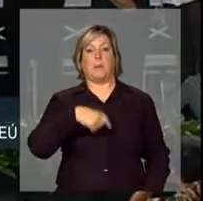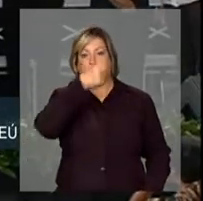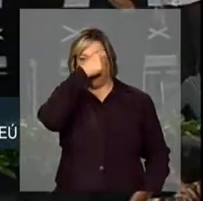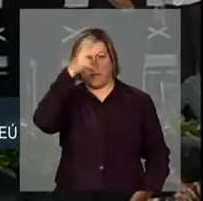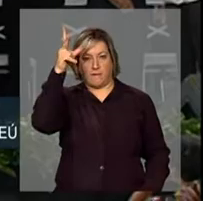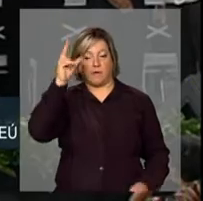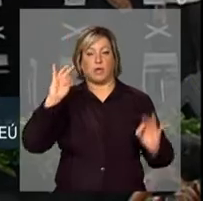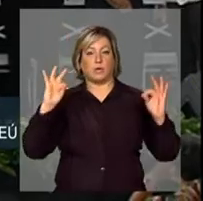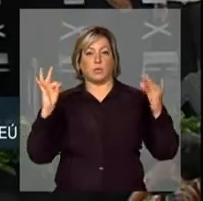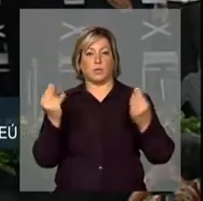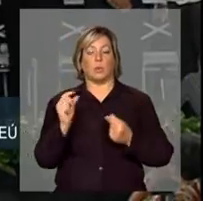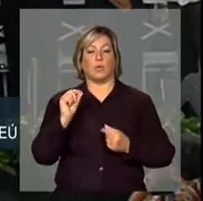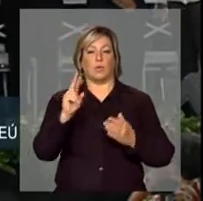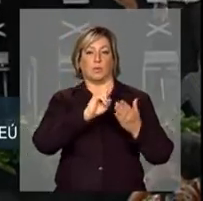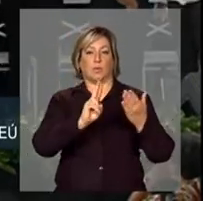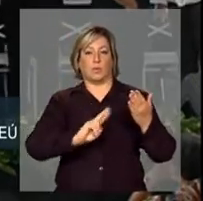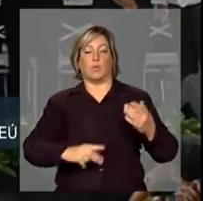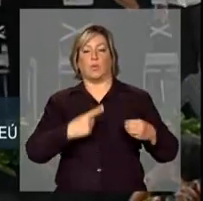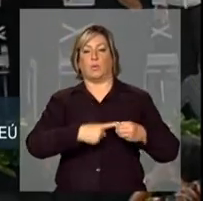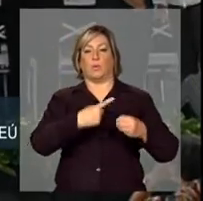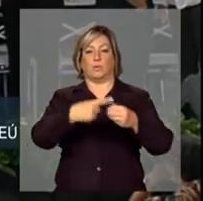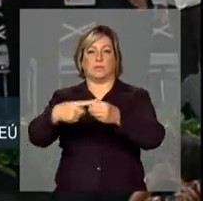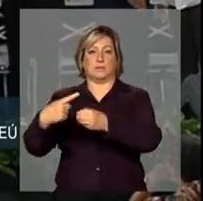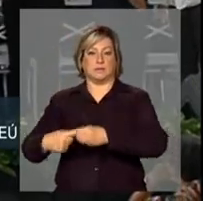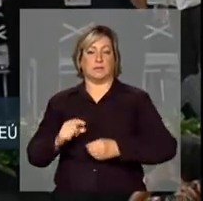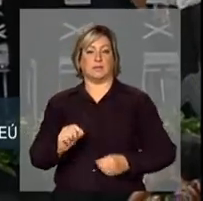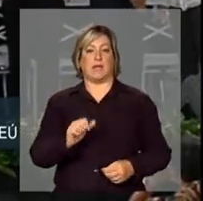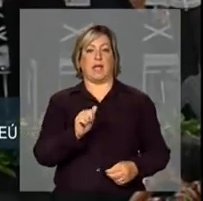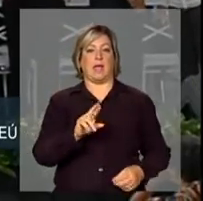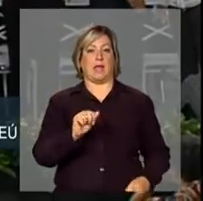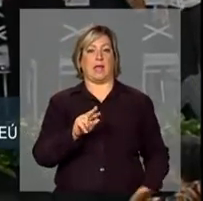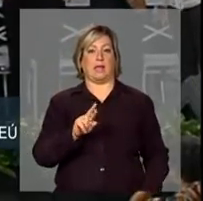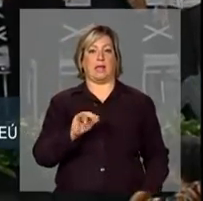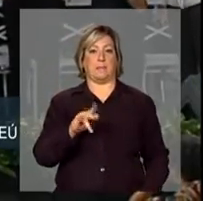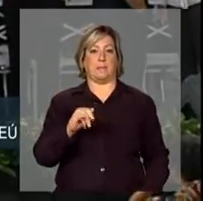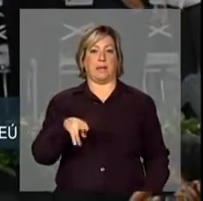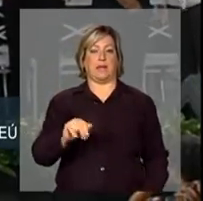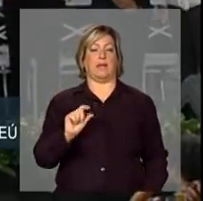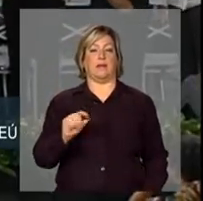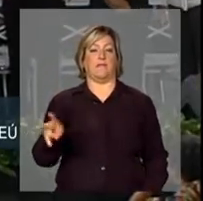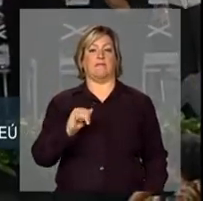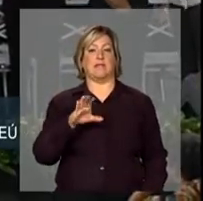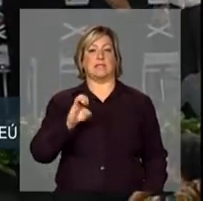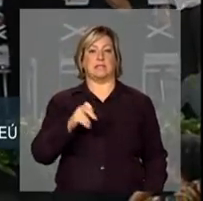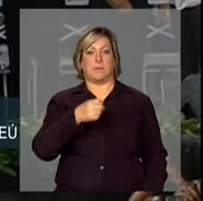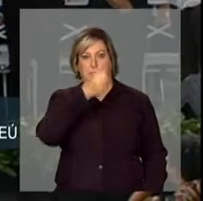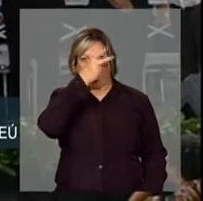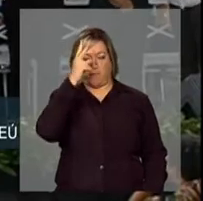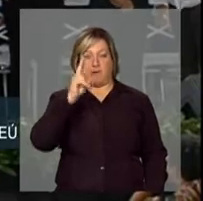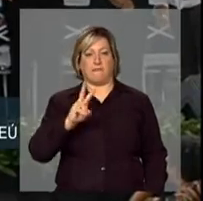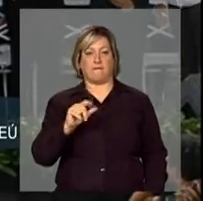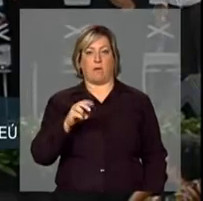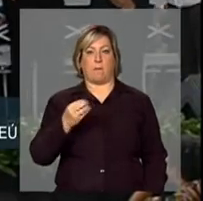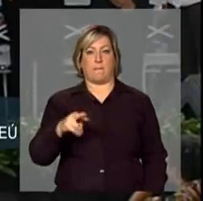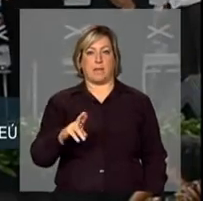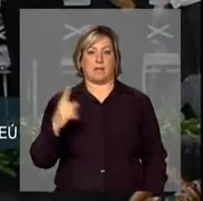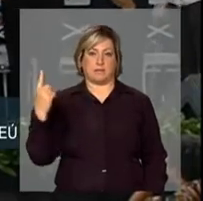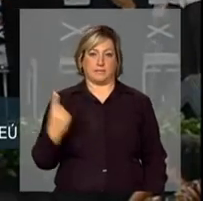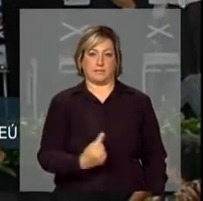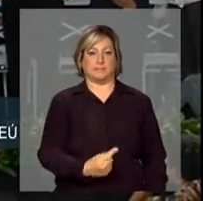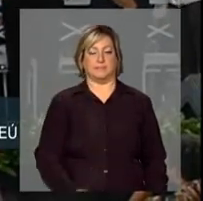prefeitos dos seguintes municípios. De Araripina, o vice-prefeito Valmir Lacerda.